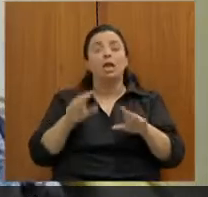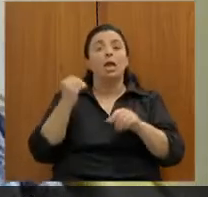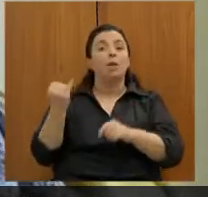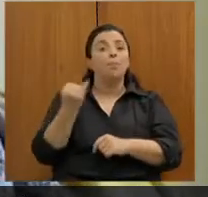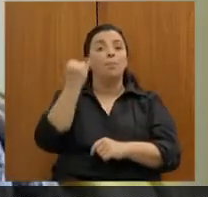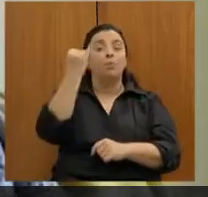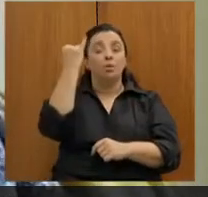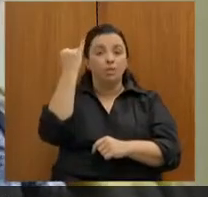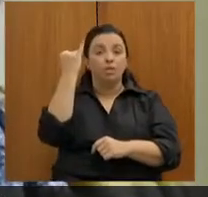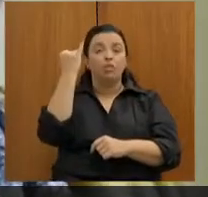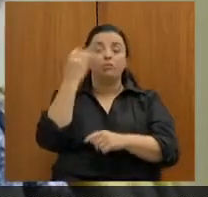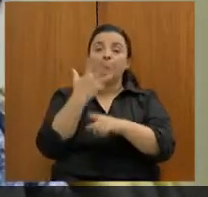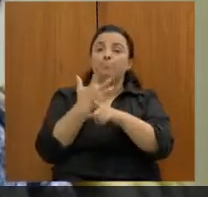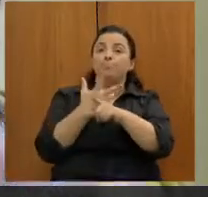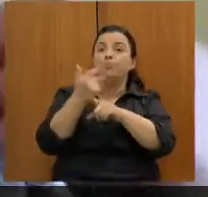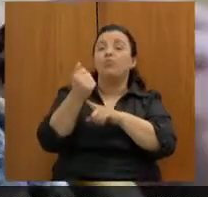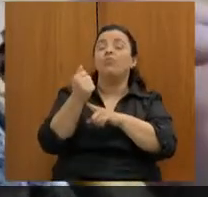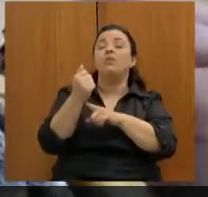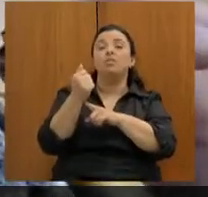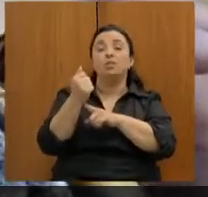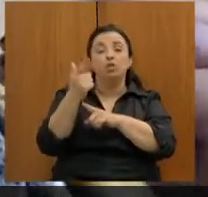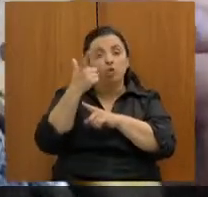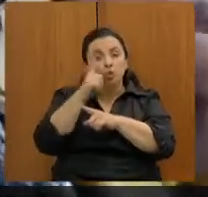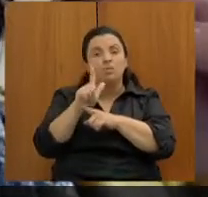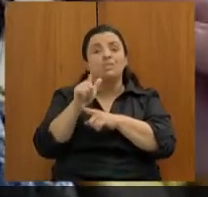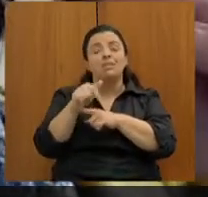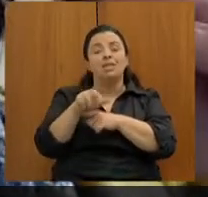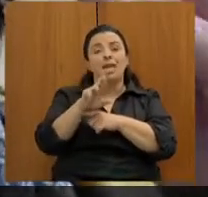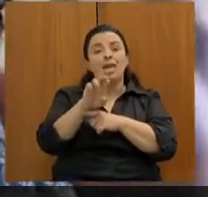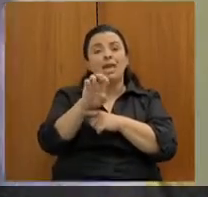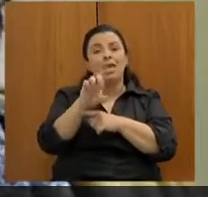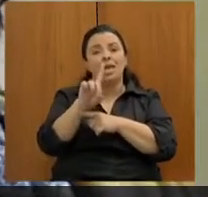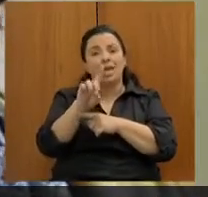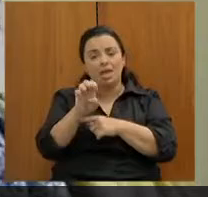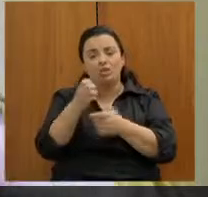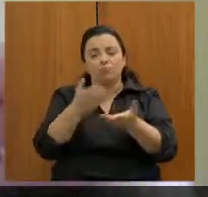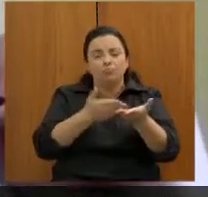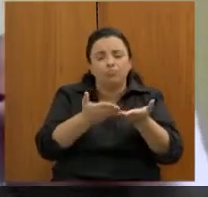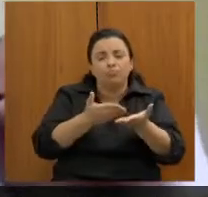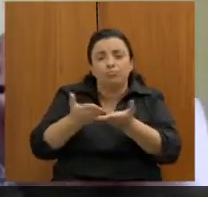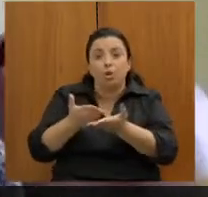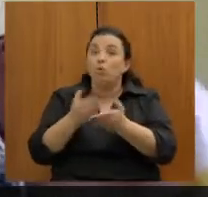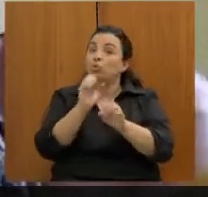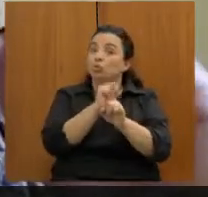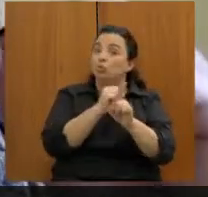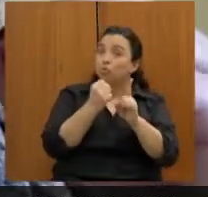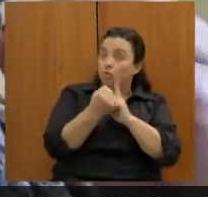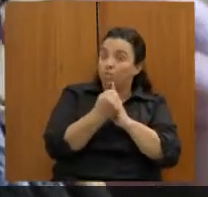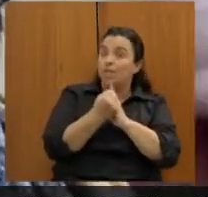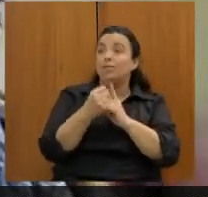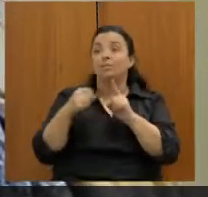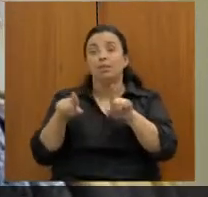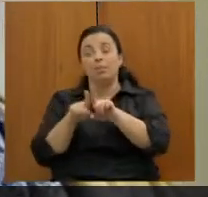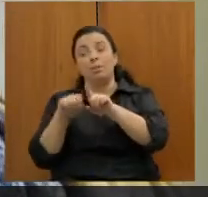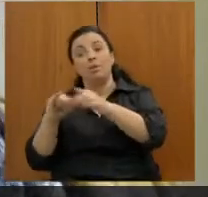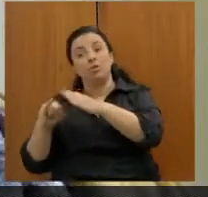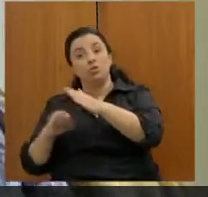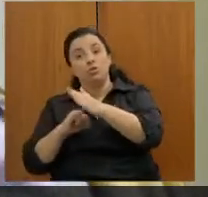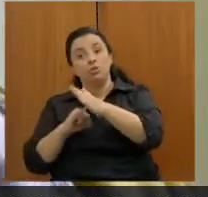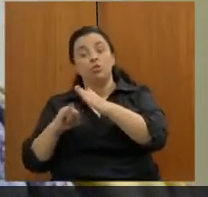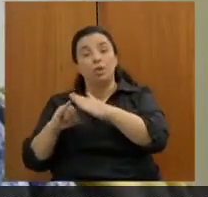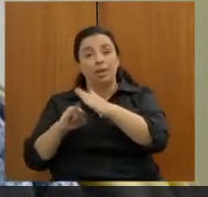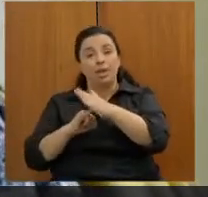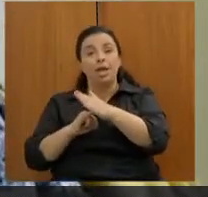em rede então tanto redes sociais em quanto rede institucionais